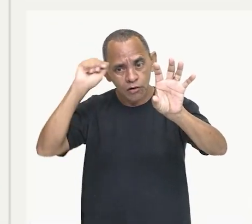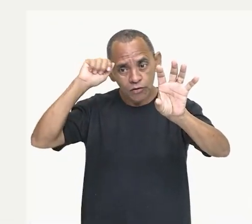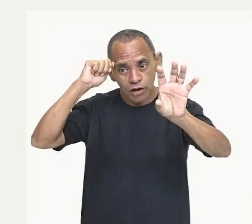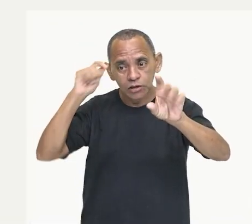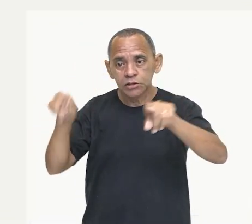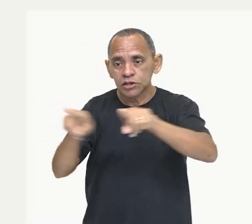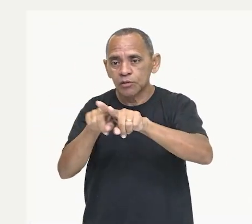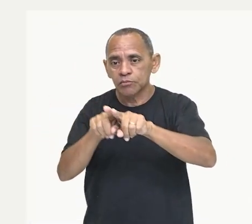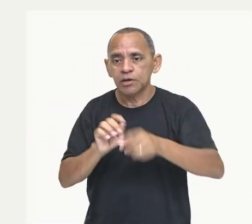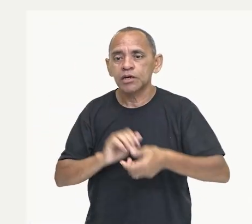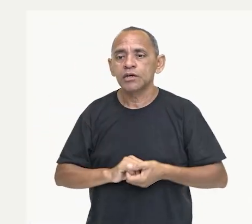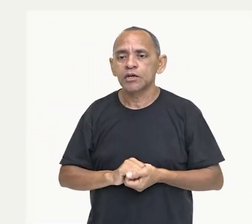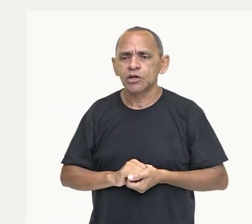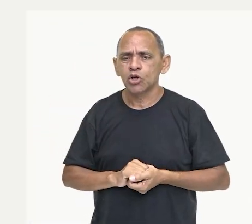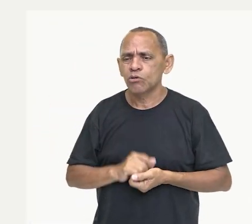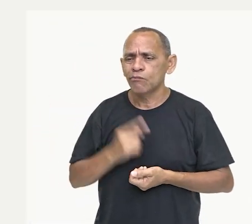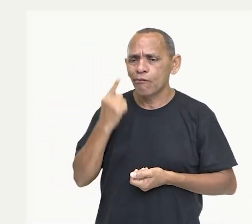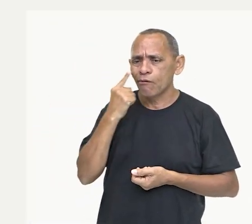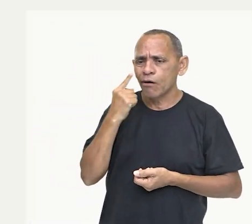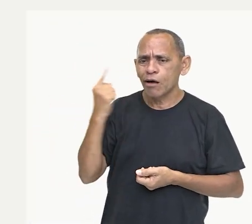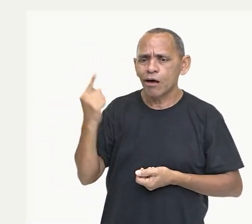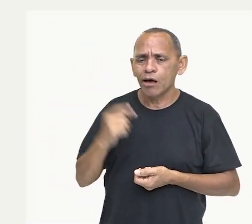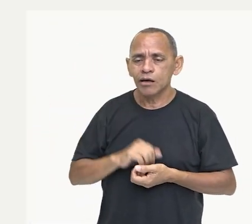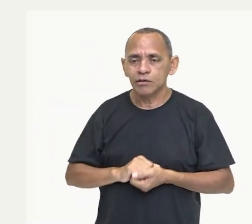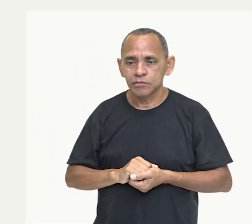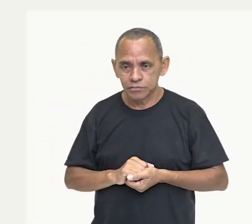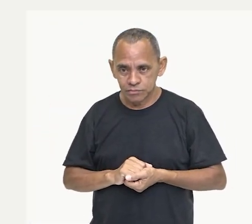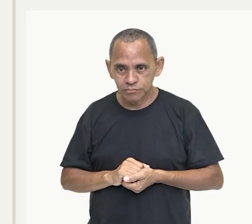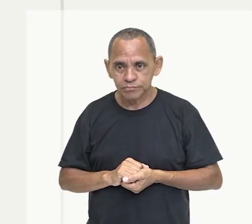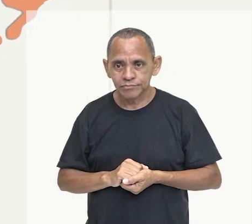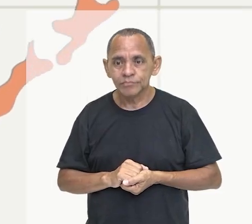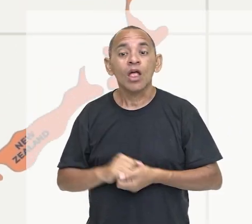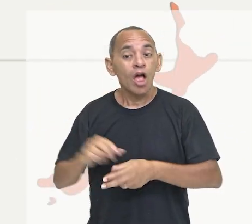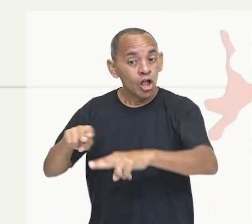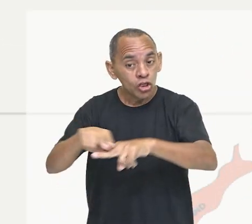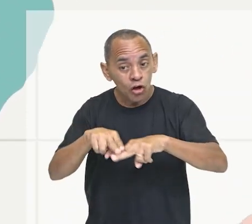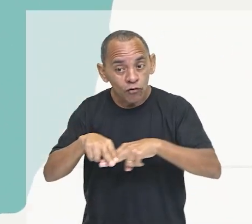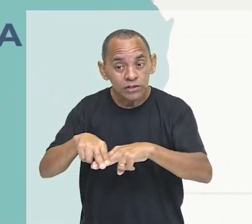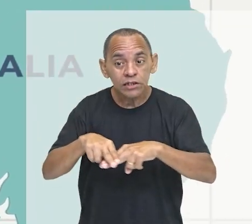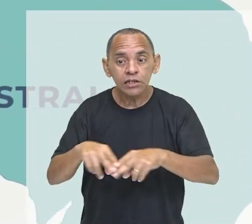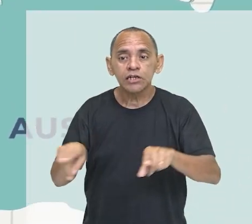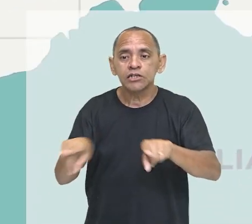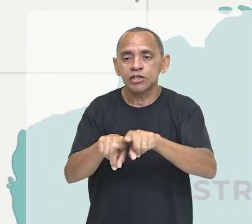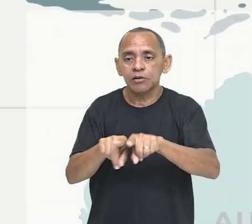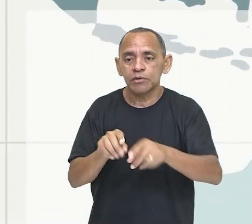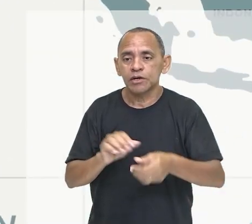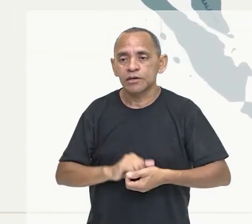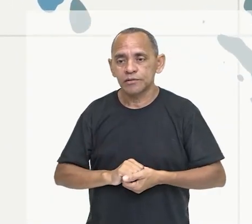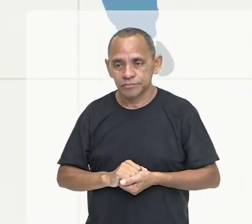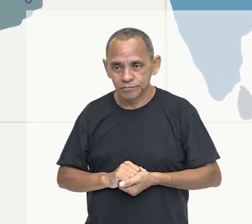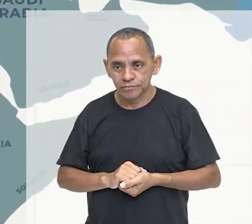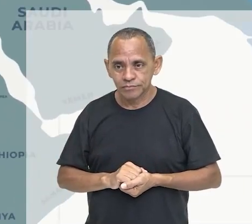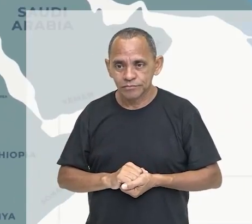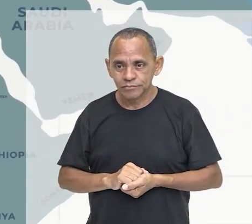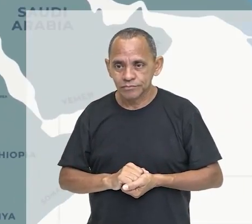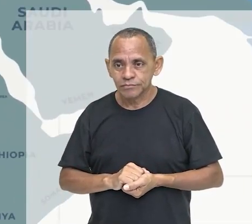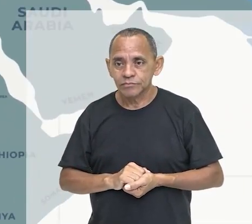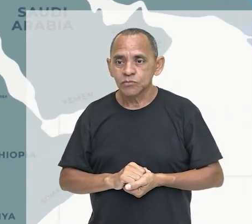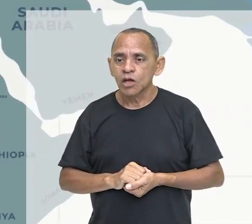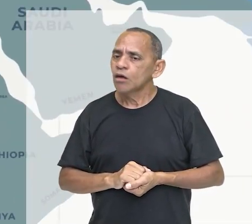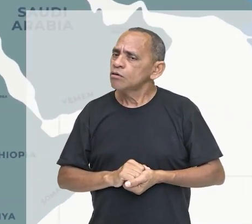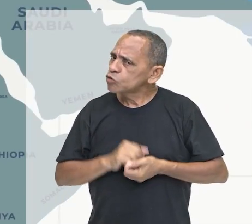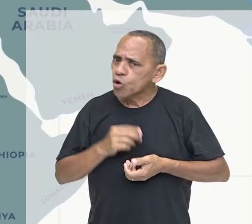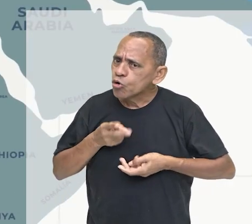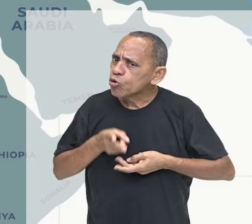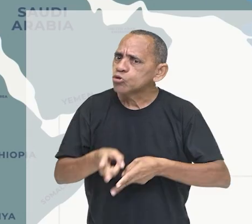lá bem pequenininho, esse daí é a New Zealand, a Nova Zelândia. New Zealand. Continuou se